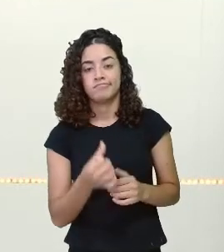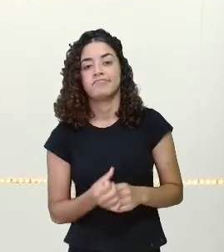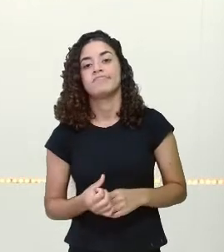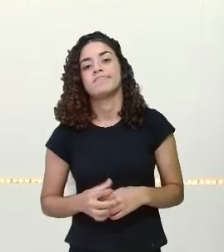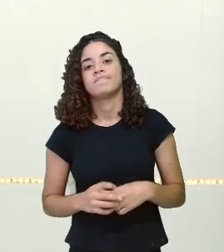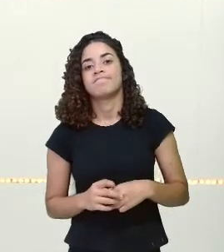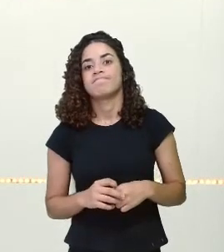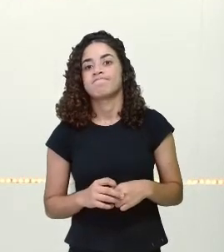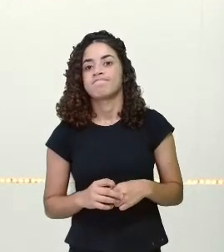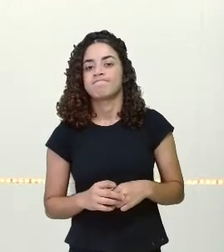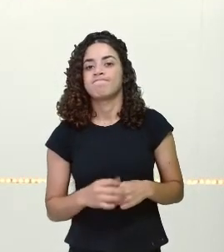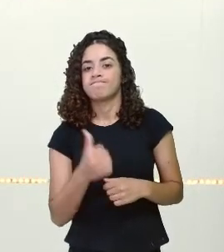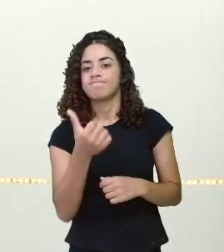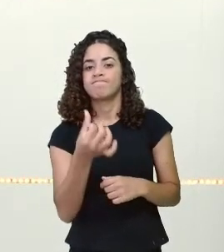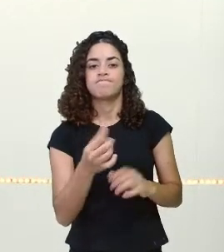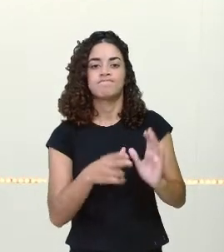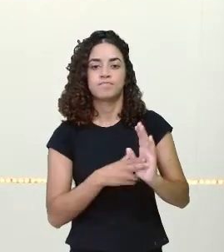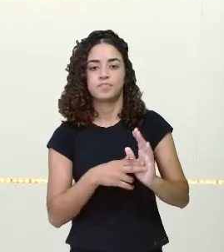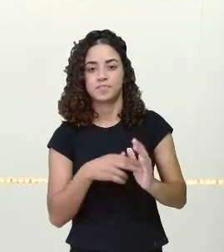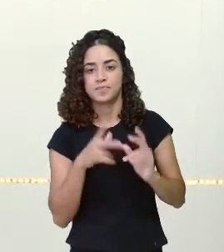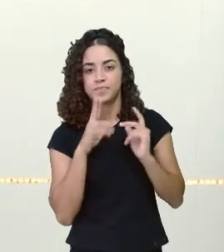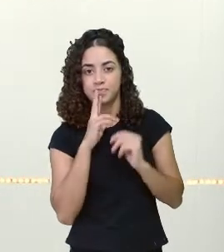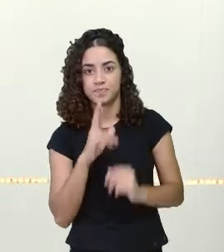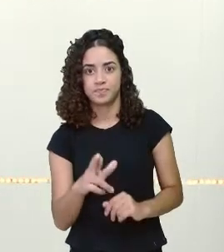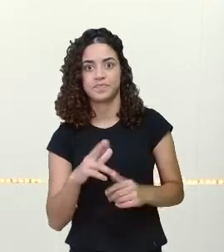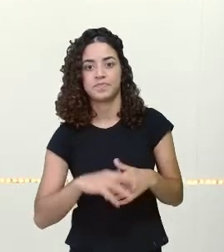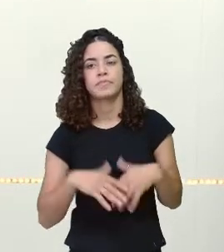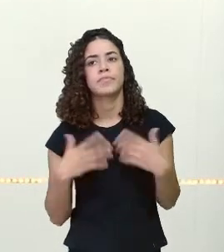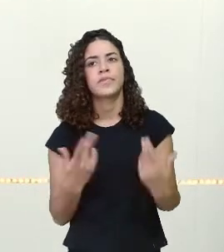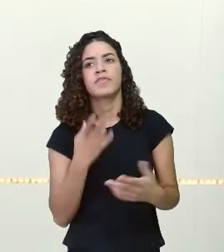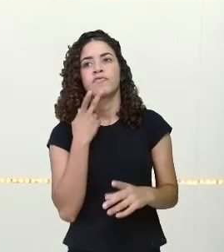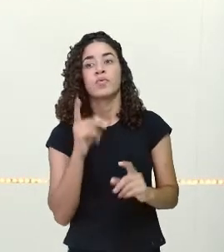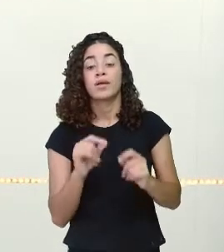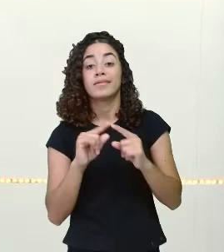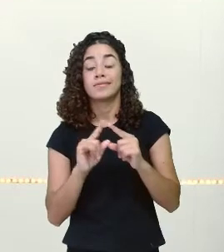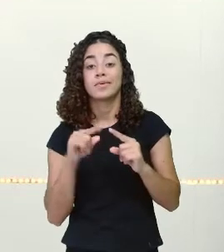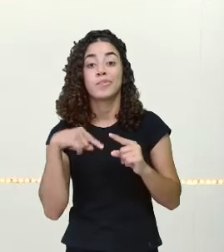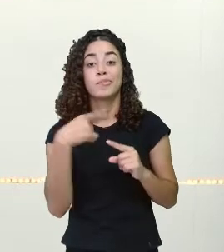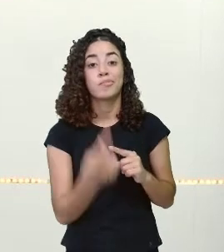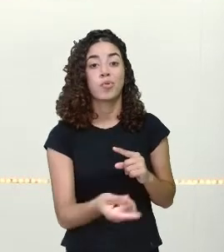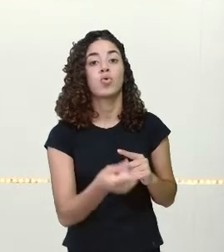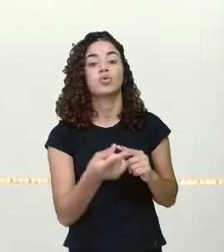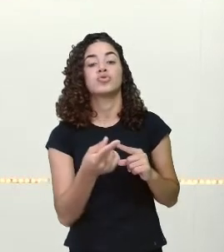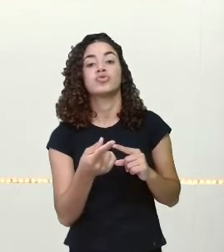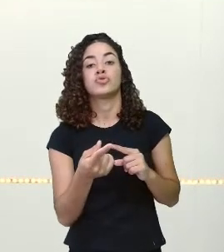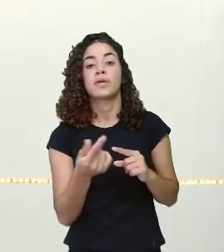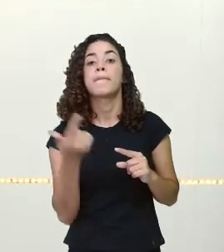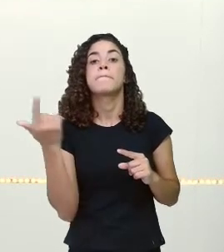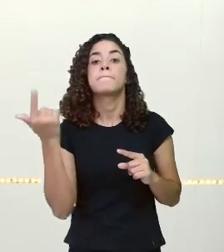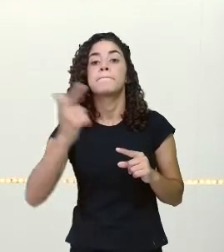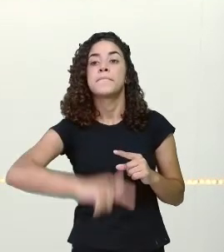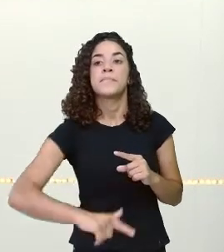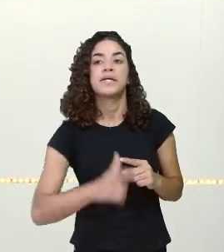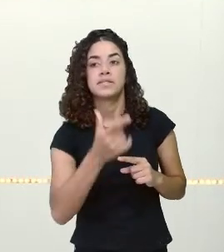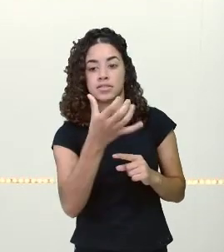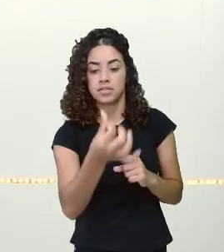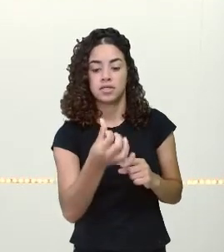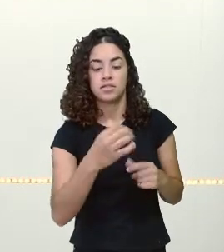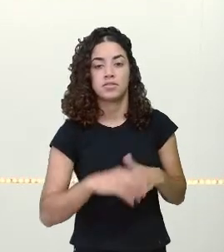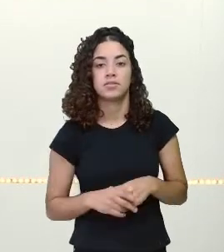é igual a 16. Só que diz assim, ó, e depois acrescente mais